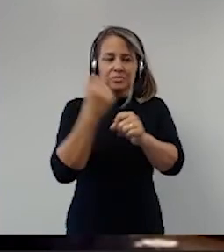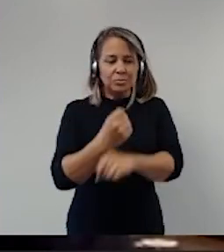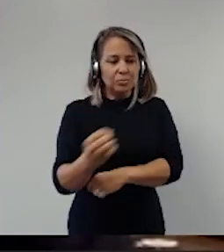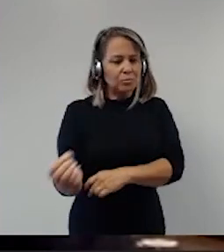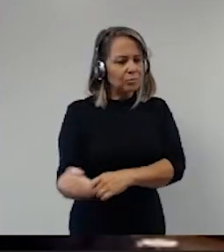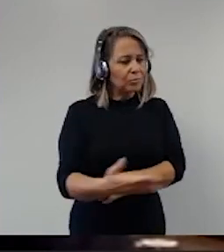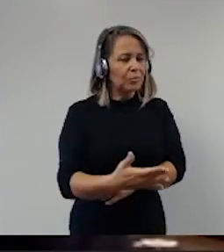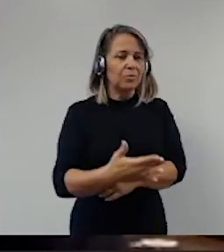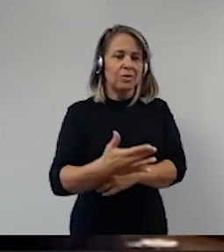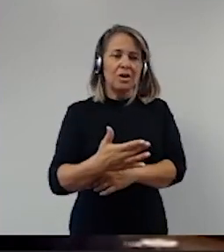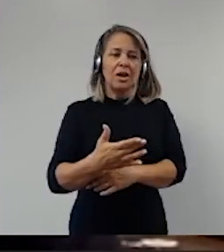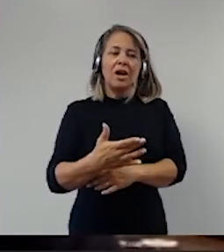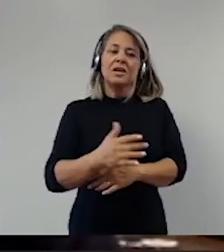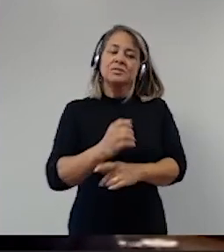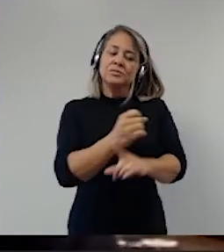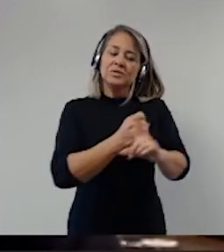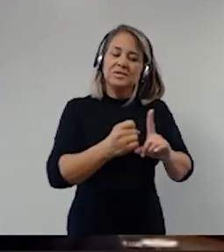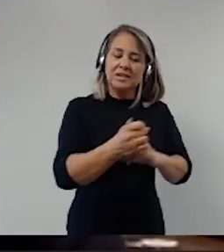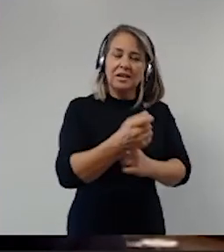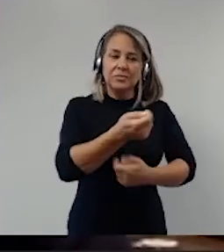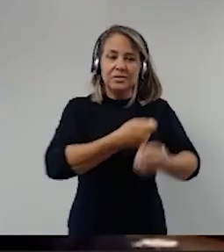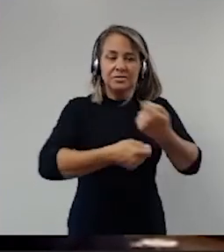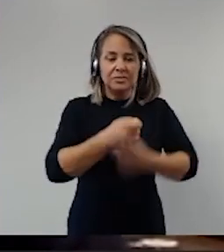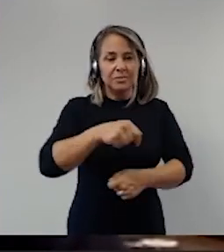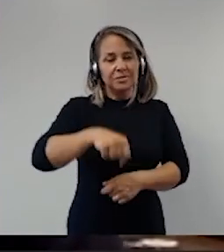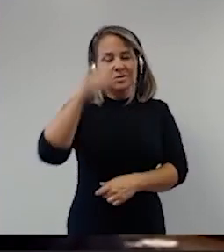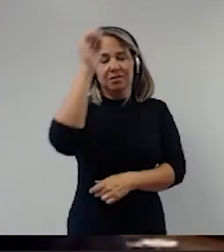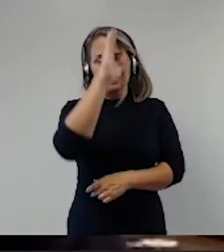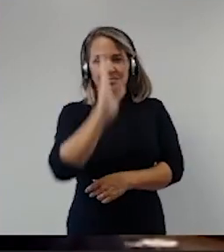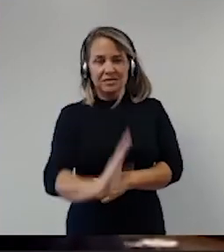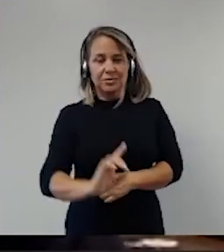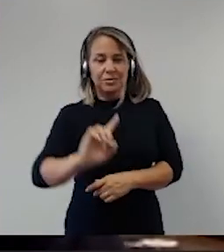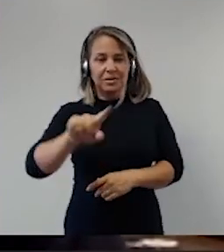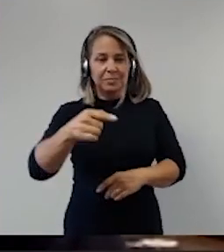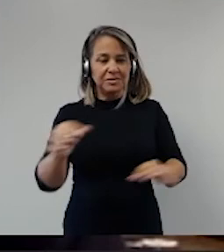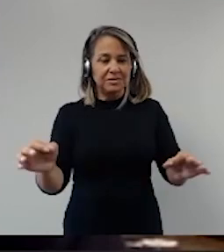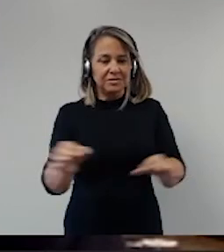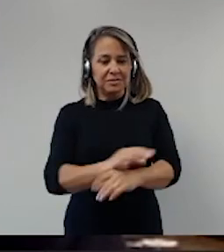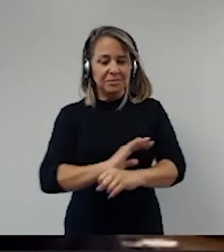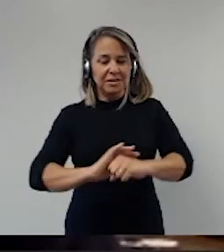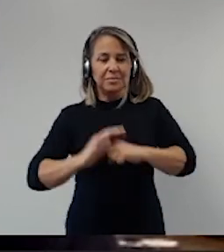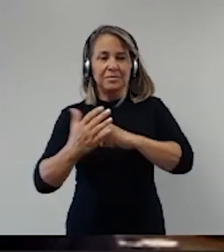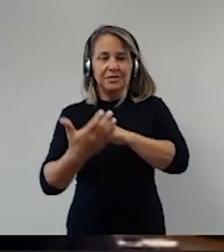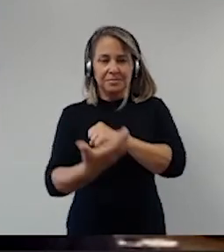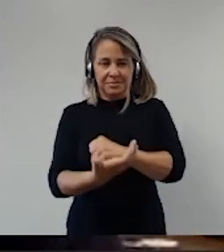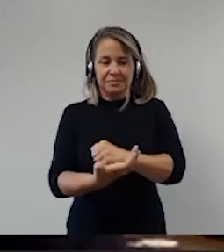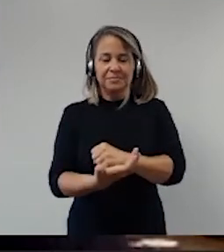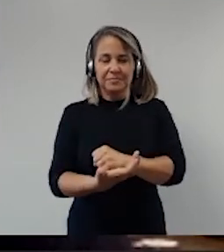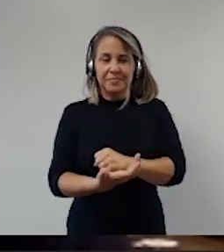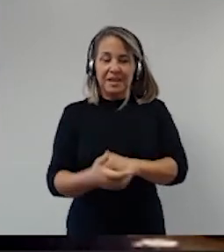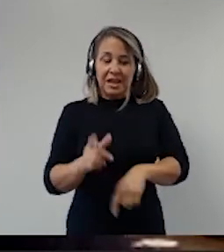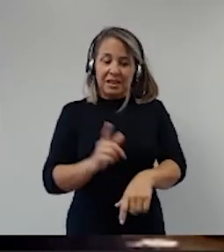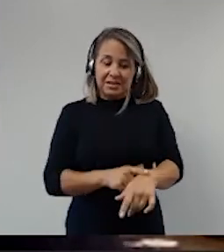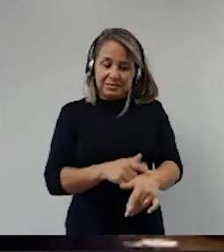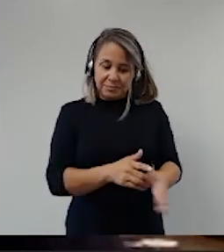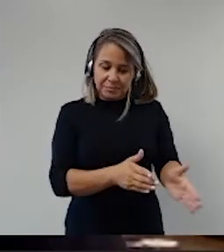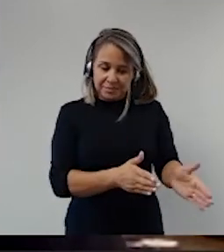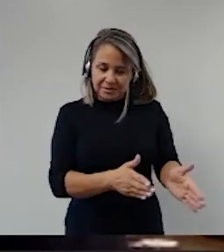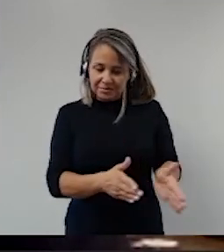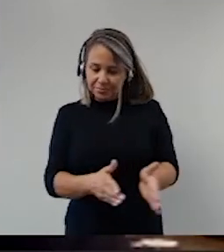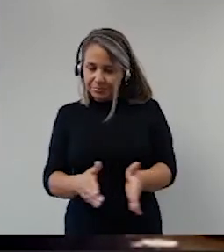cenário social e econômico do nosso país nesse período pós-pandemia. Se, nesse momento,